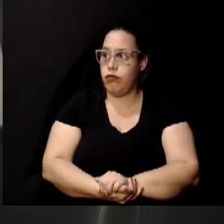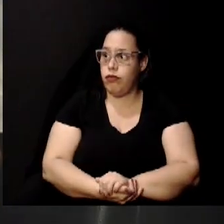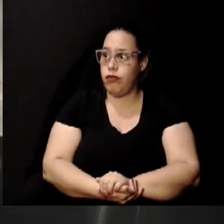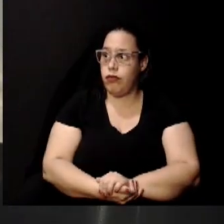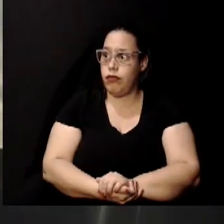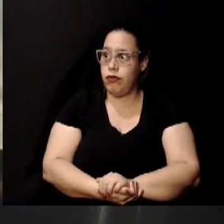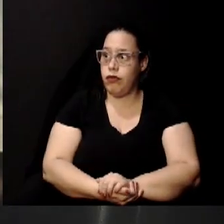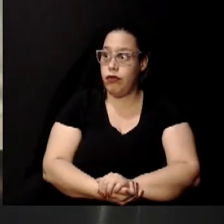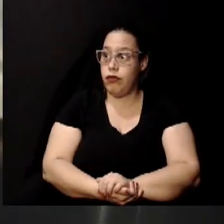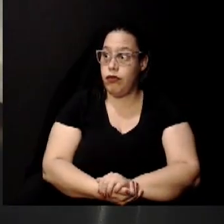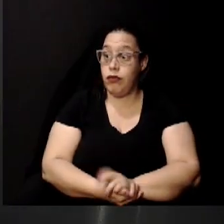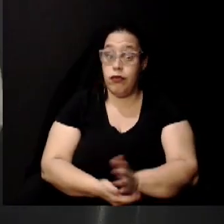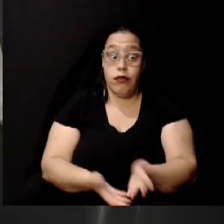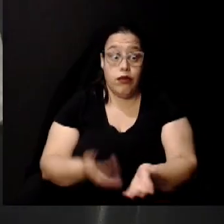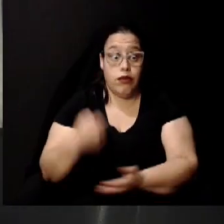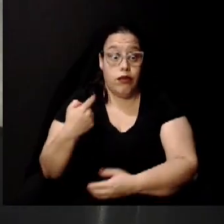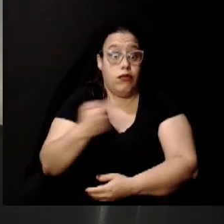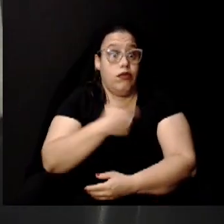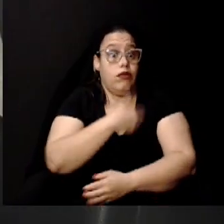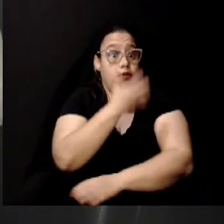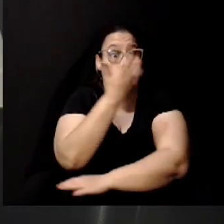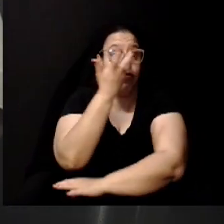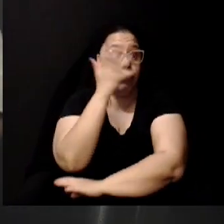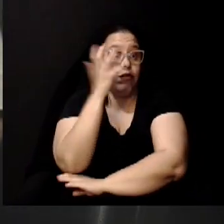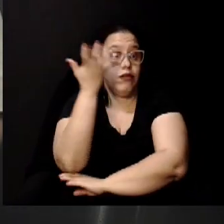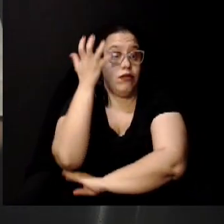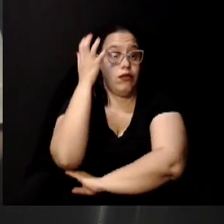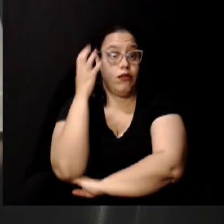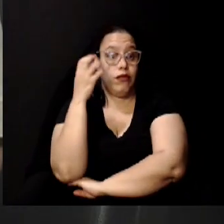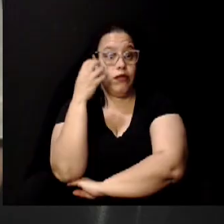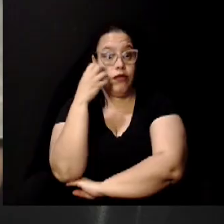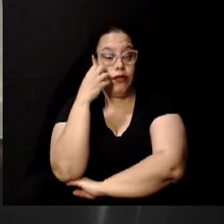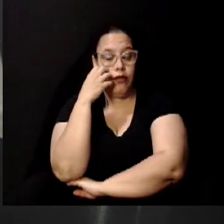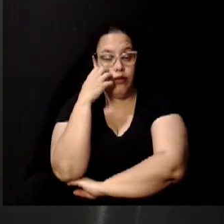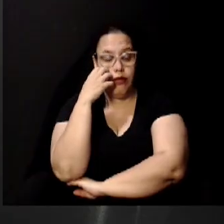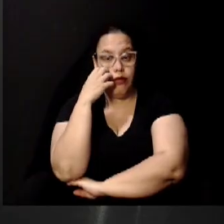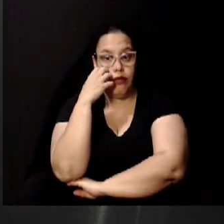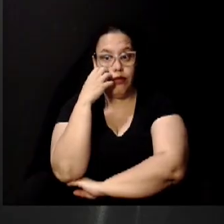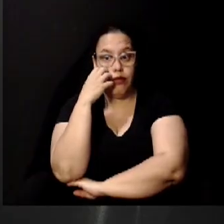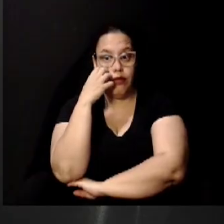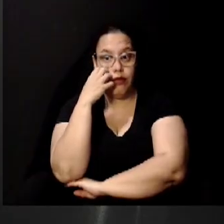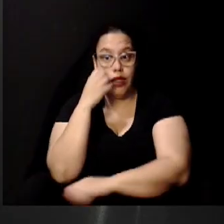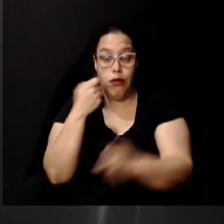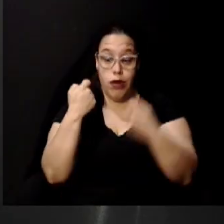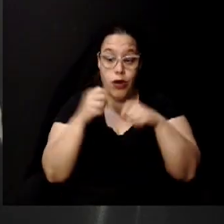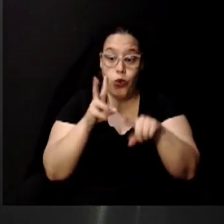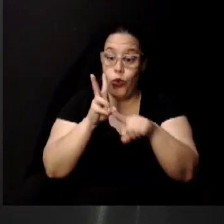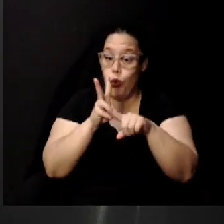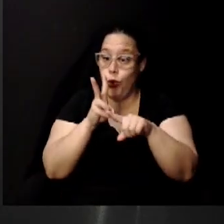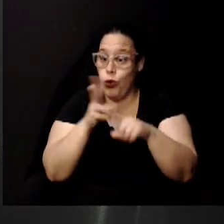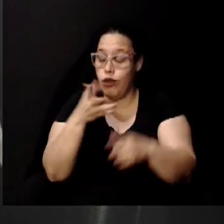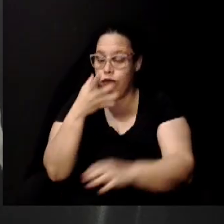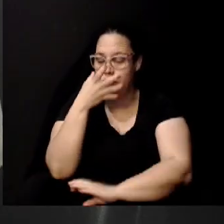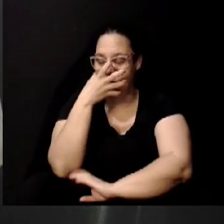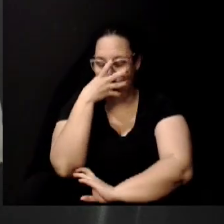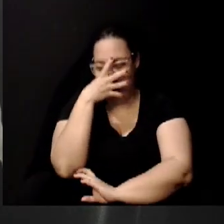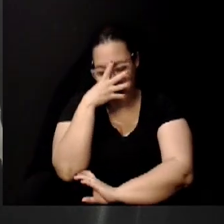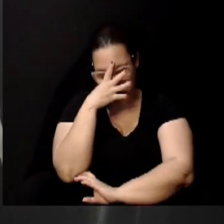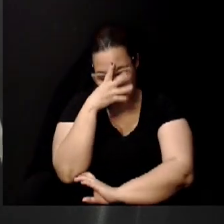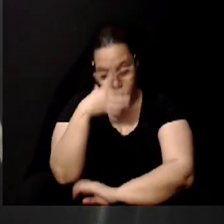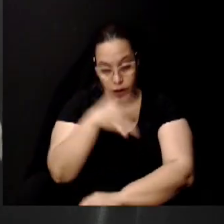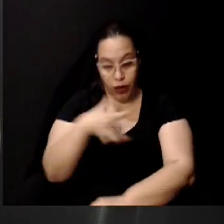as nossas árvores, né? E assim, gente... A gente precisa cuidar, é uma questão é uma questão de saúde